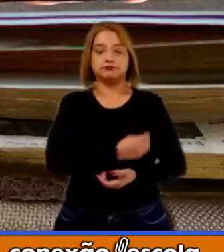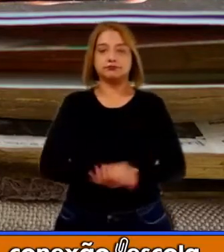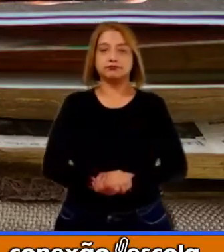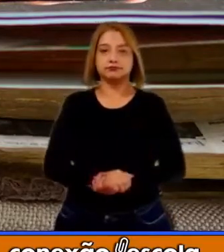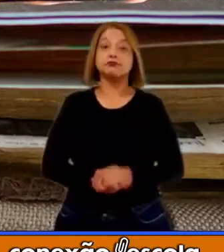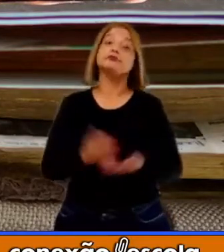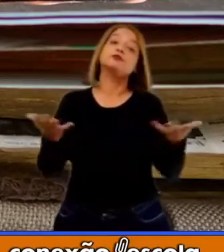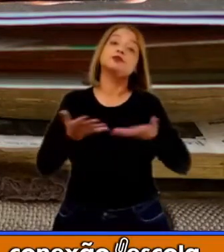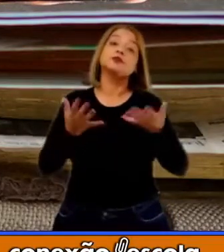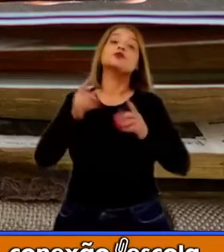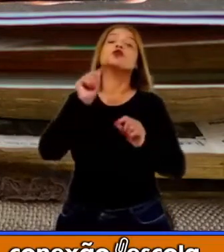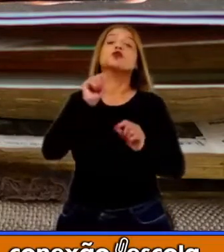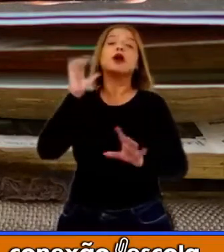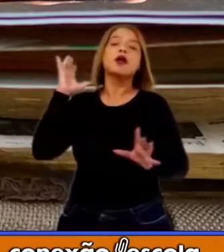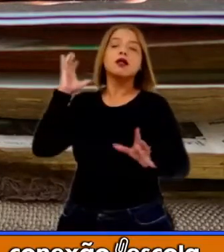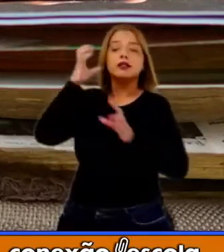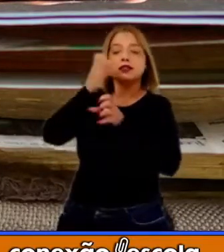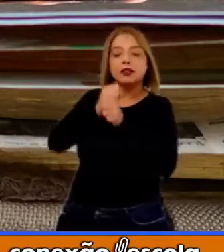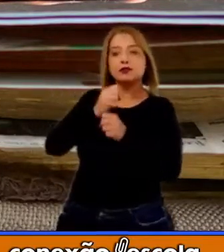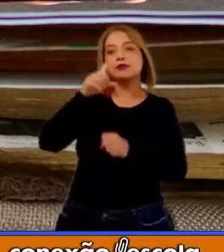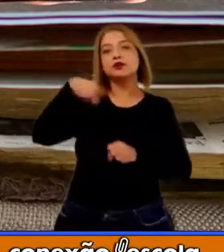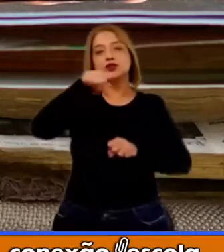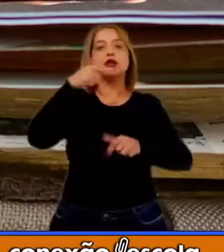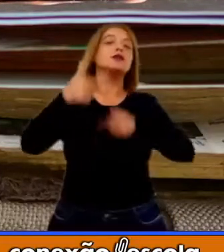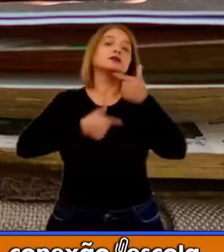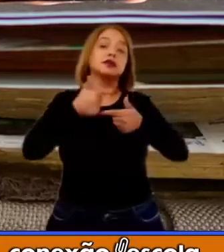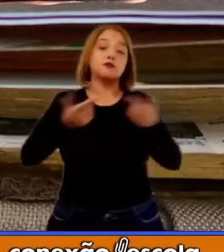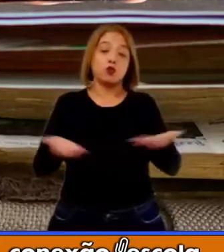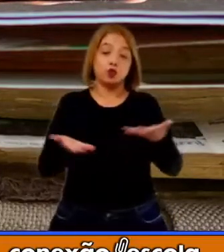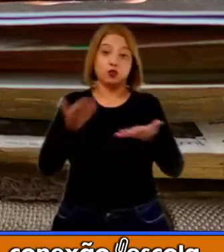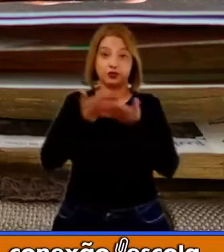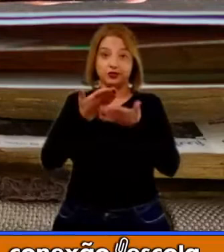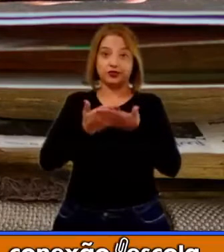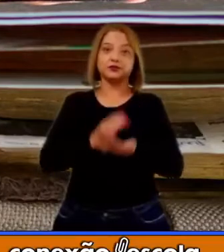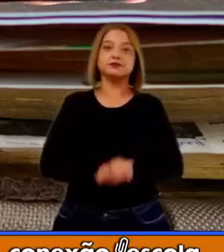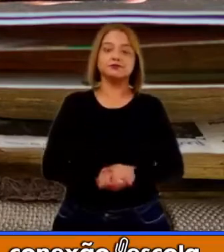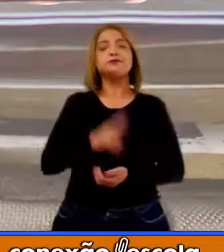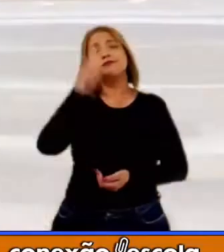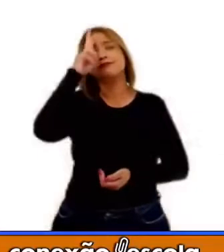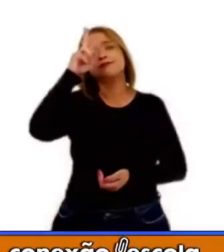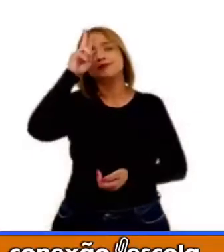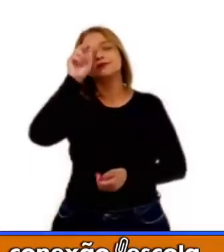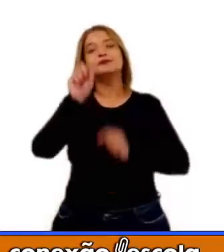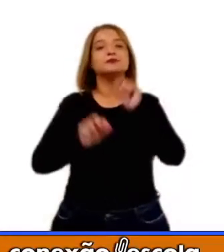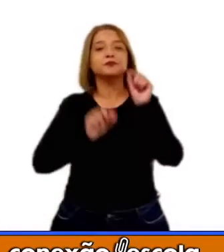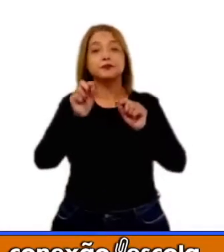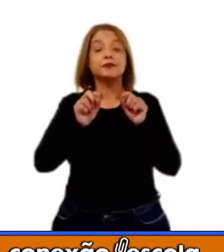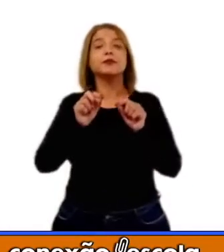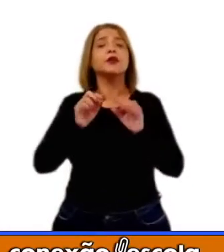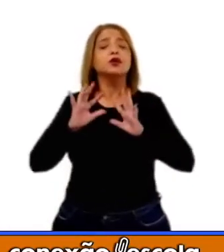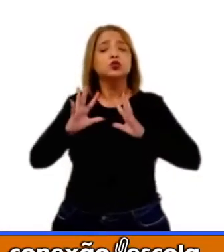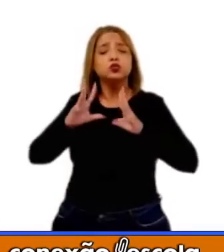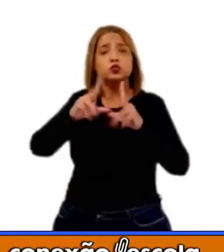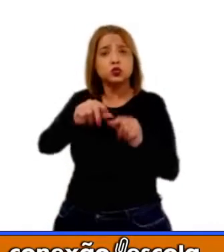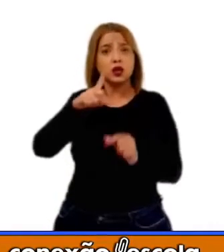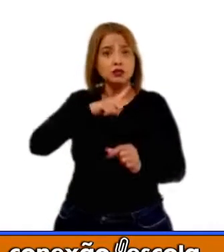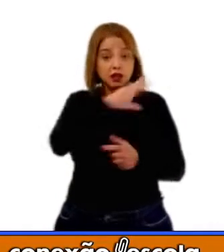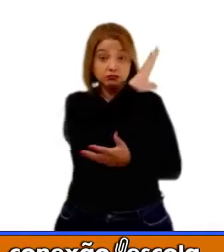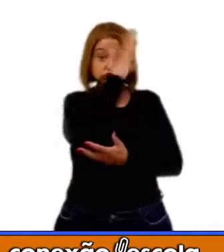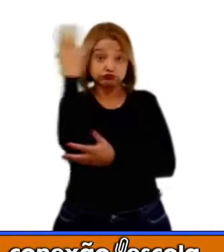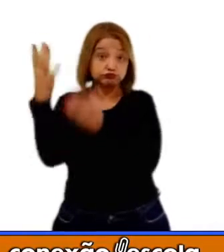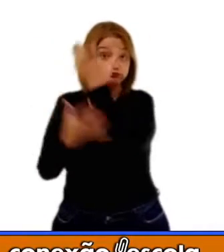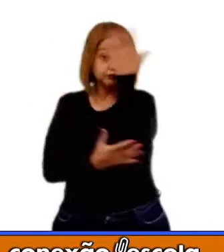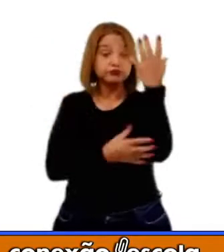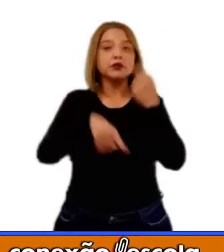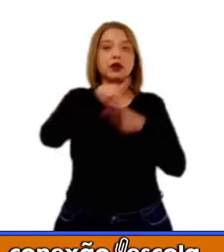Vamos agora retomar os assuntos trabalhados nesta aula. Relembrando, tudo o que existe na natureza